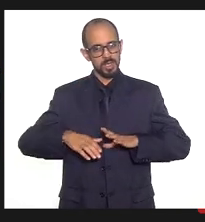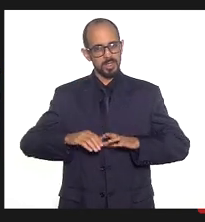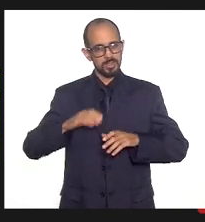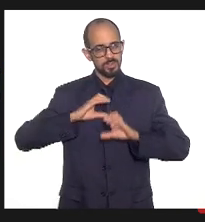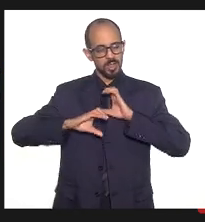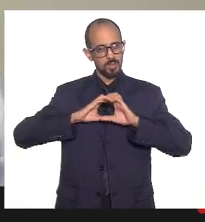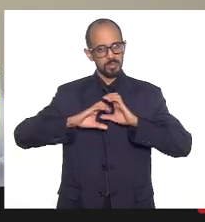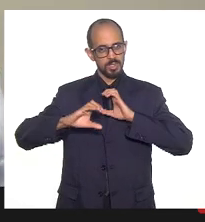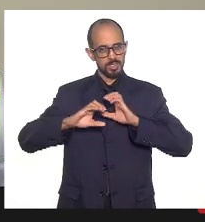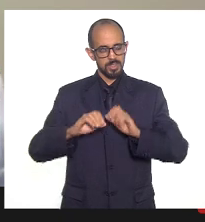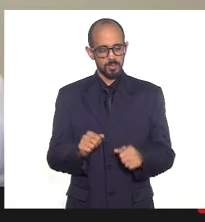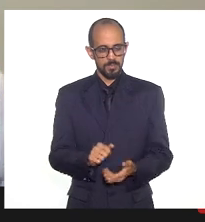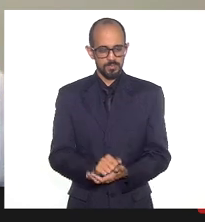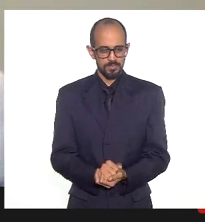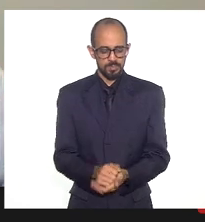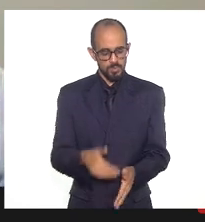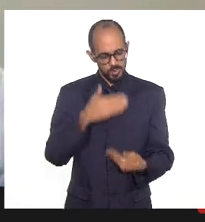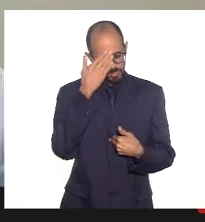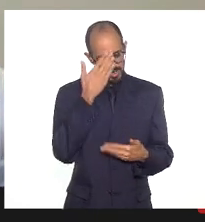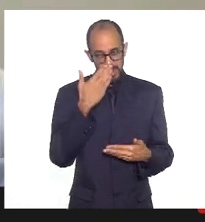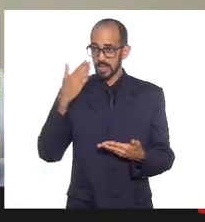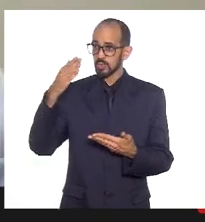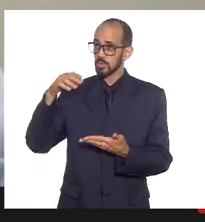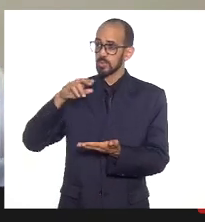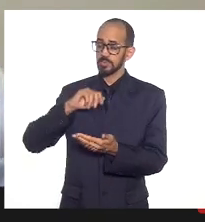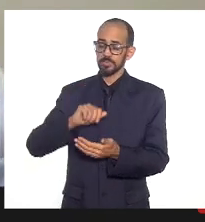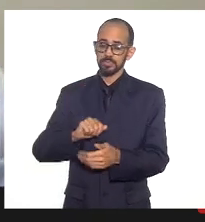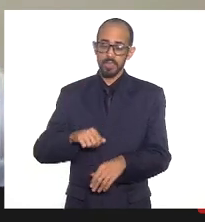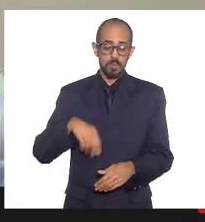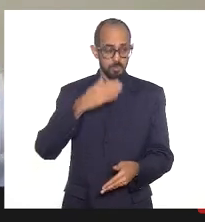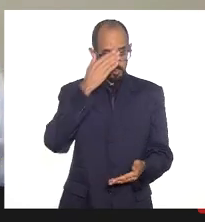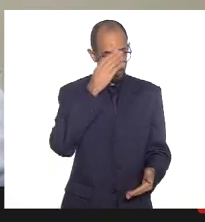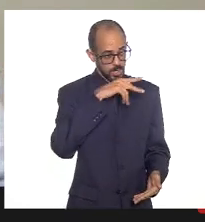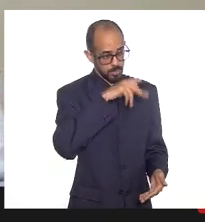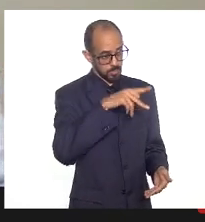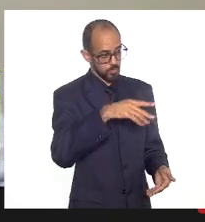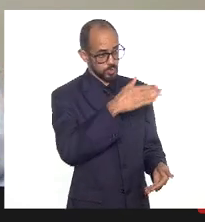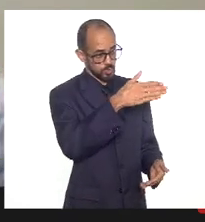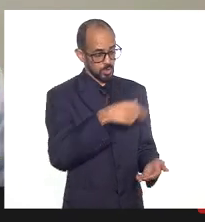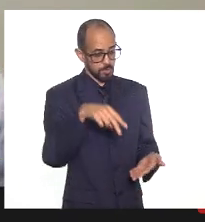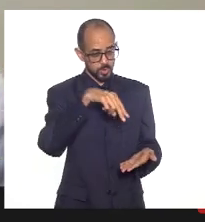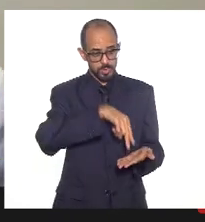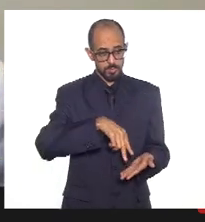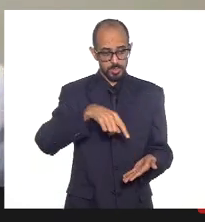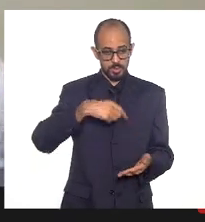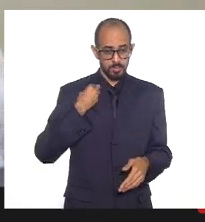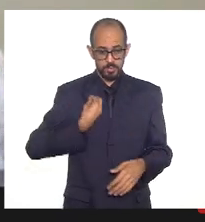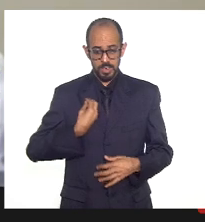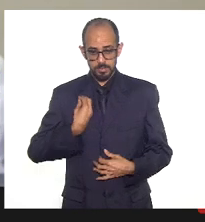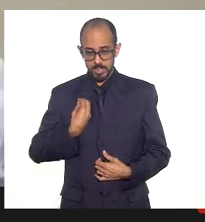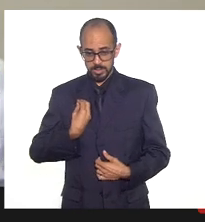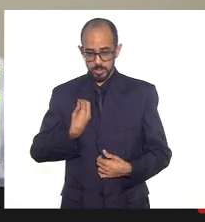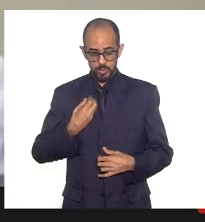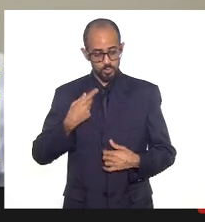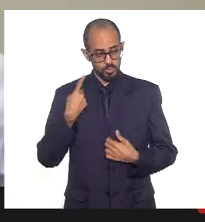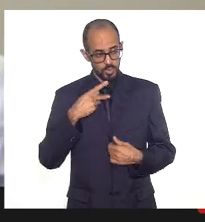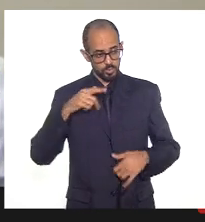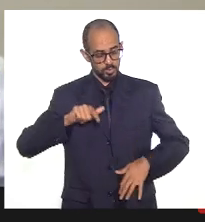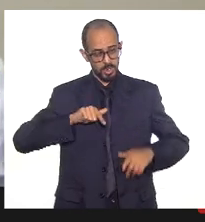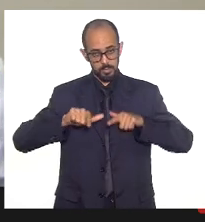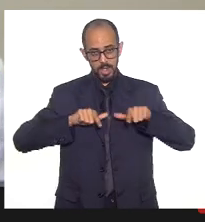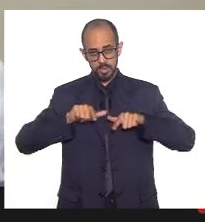Alerge. Obrigada. Obrigado, querida professora Heloísa Machado, por sua presença, participação, os seus trabalhos também